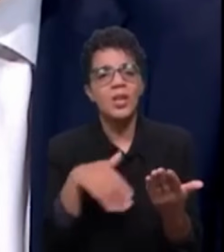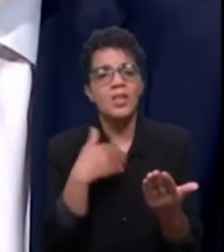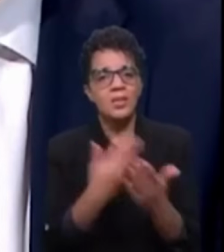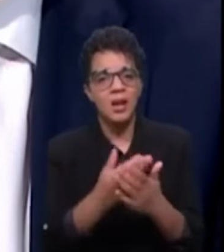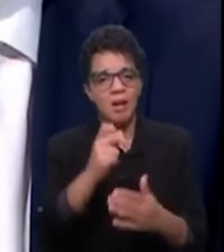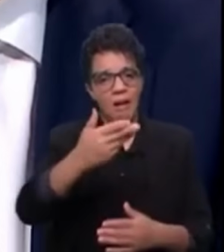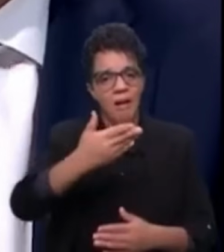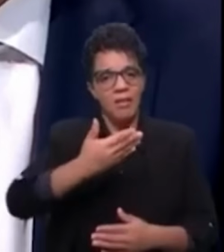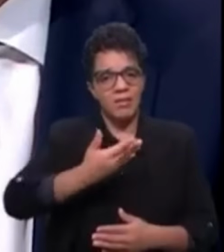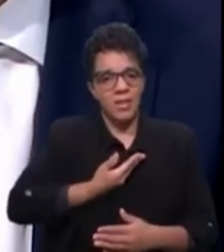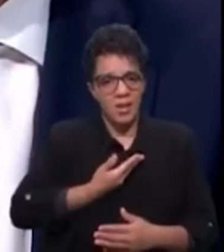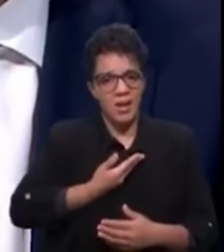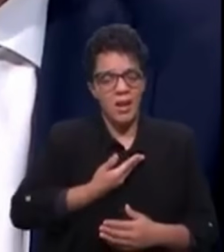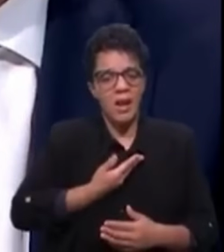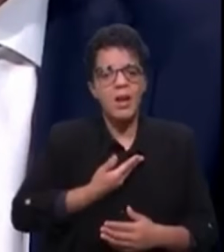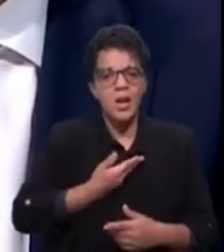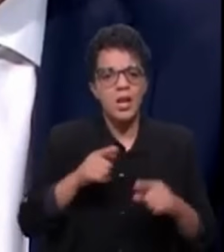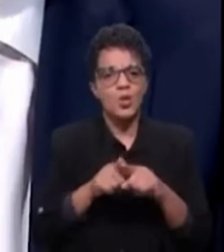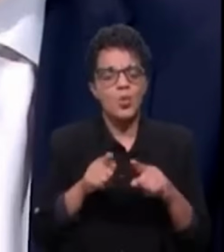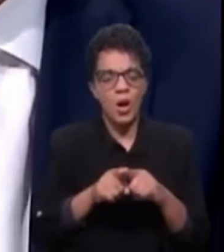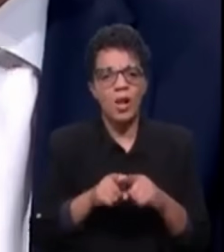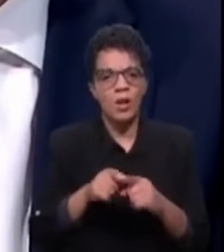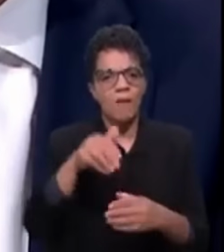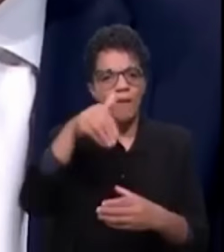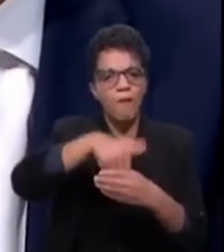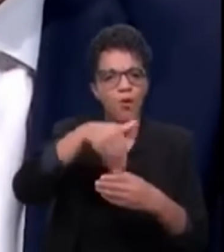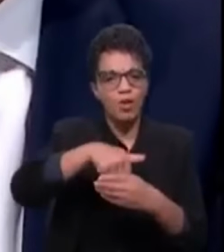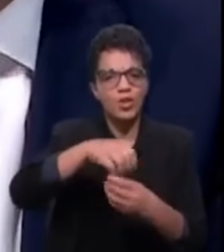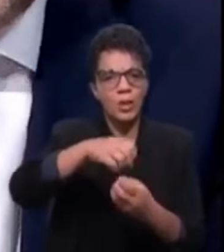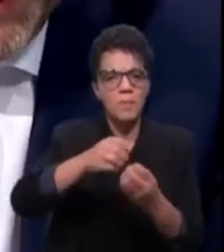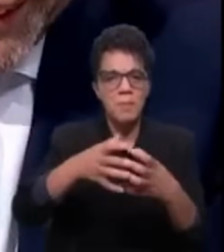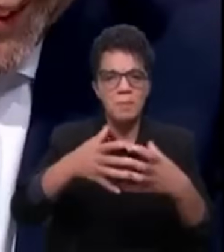ad na frente cada vez com mais